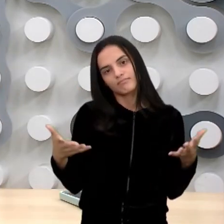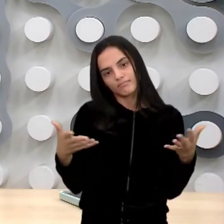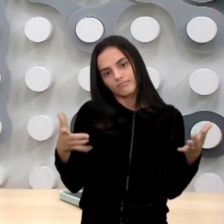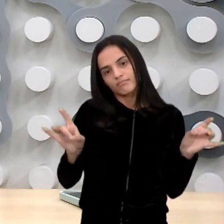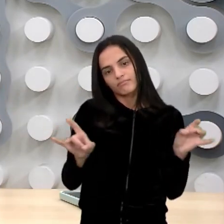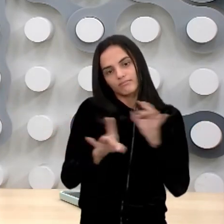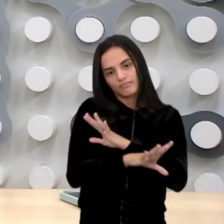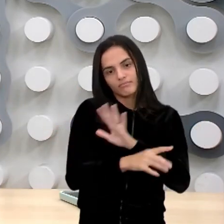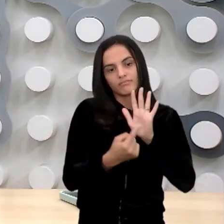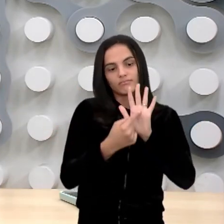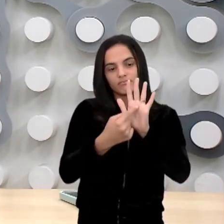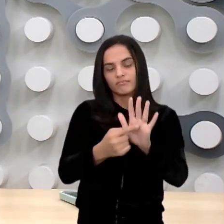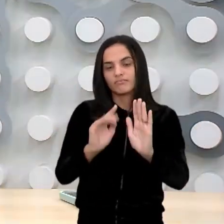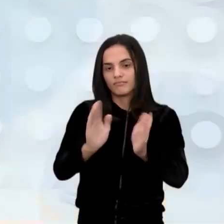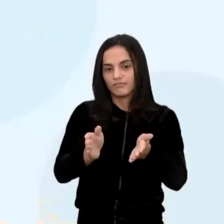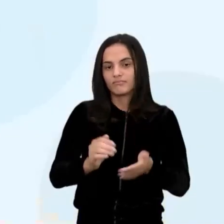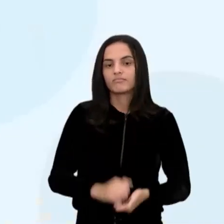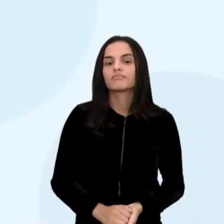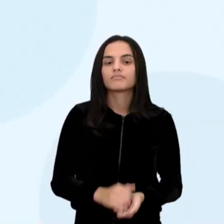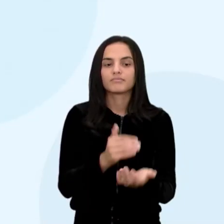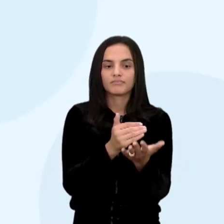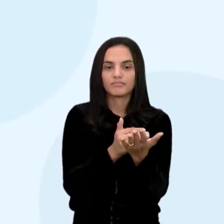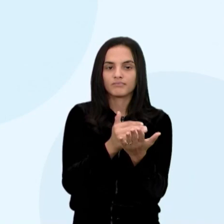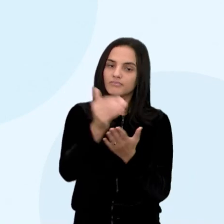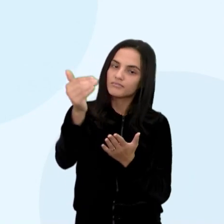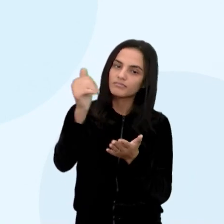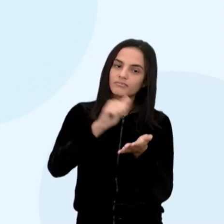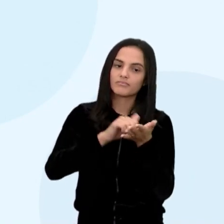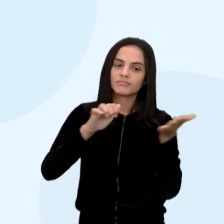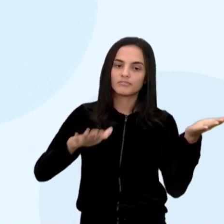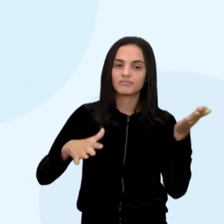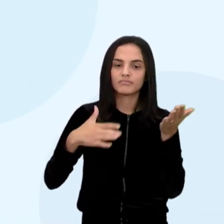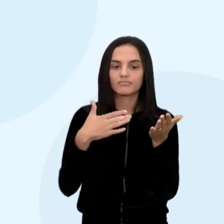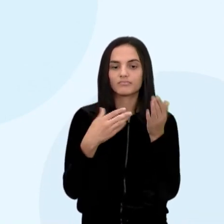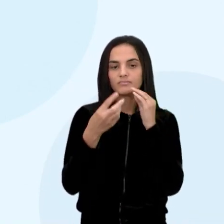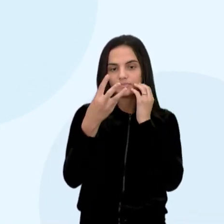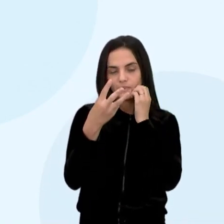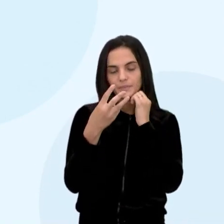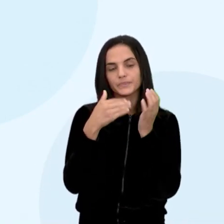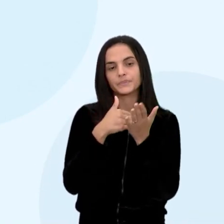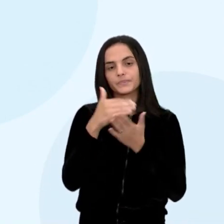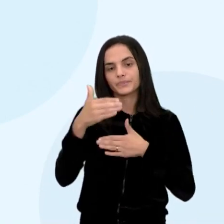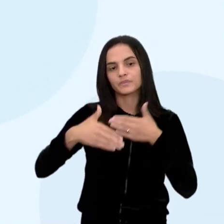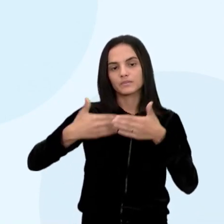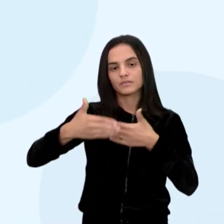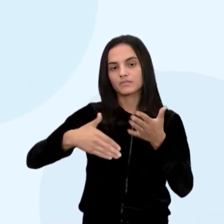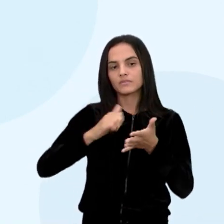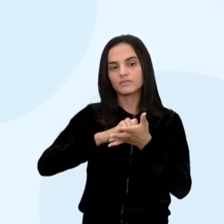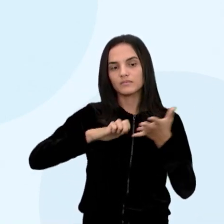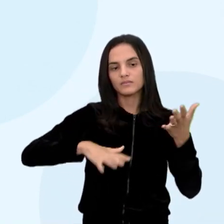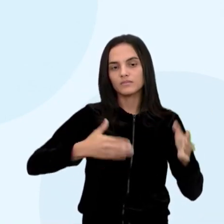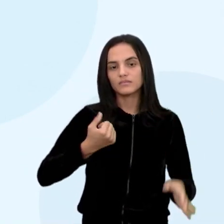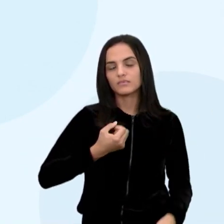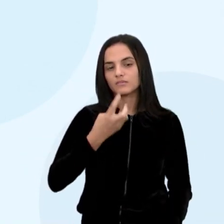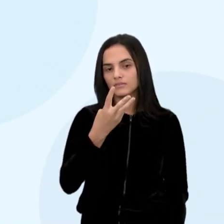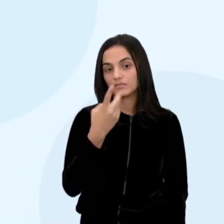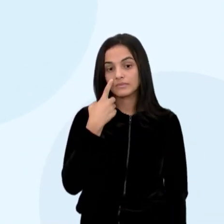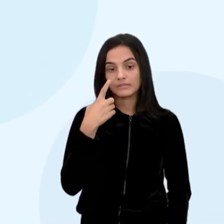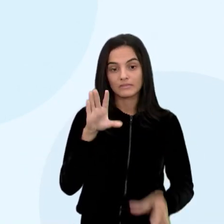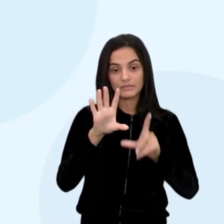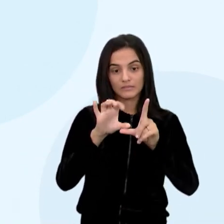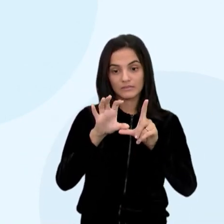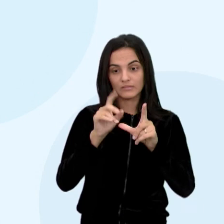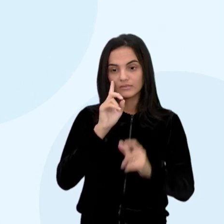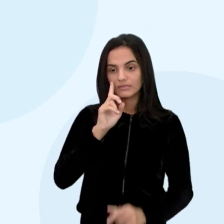queria apresentar para vocês aí na introdução da atividade 3, já iniciando aí o processo da atividade 3. Não esqueçam